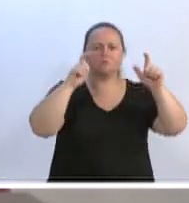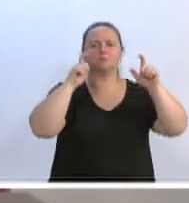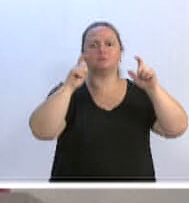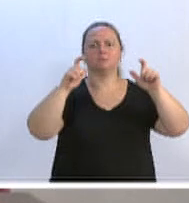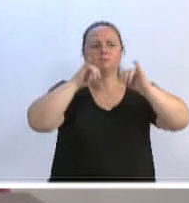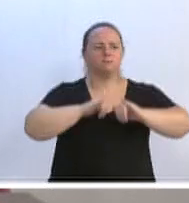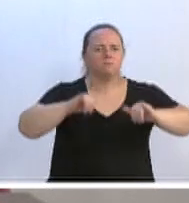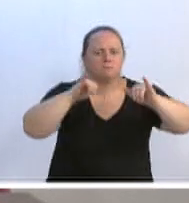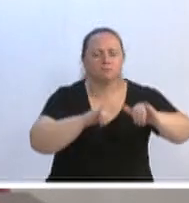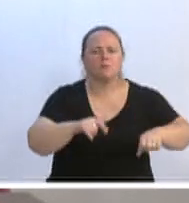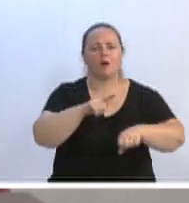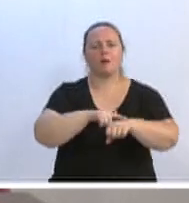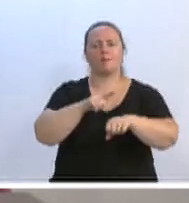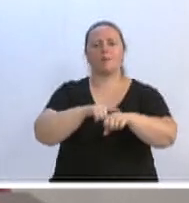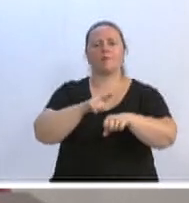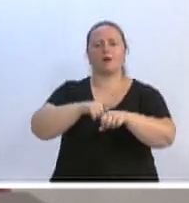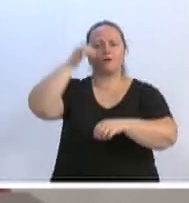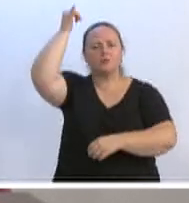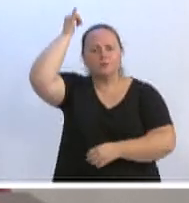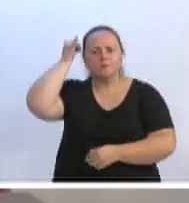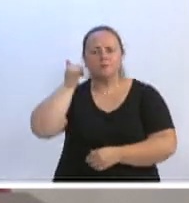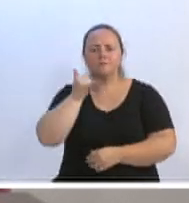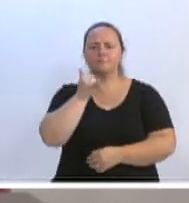momento profético singular.